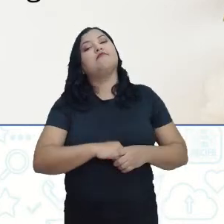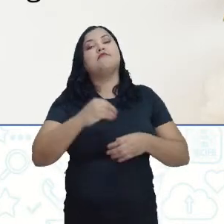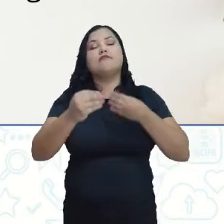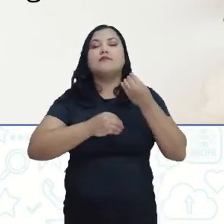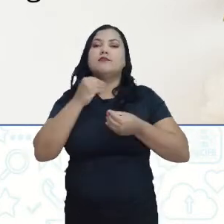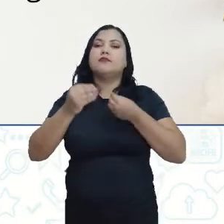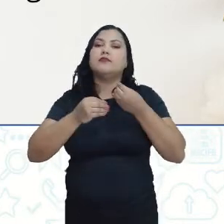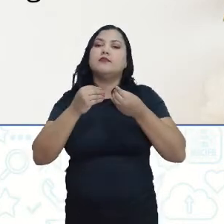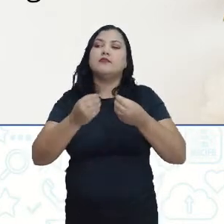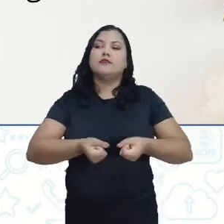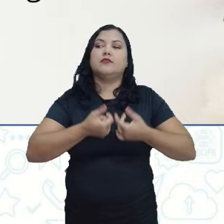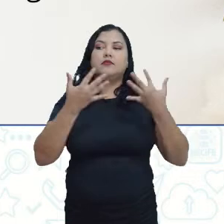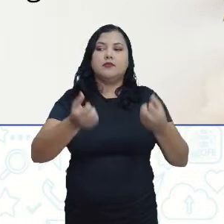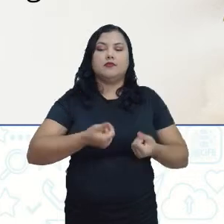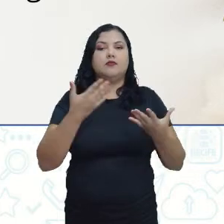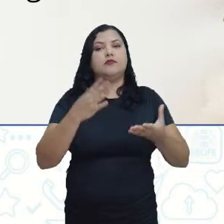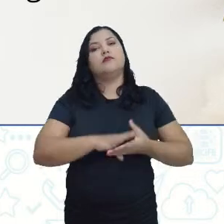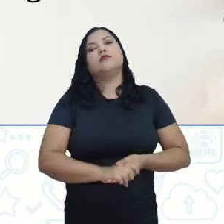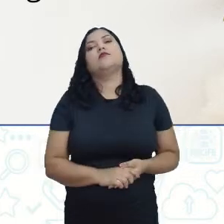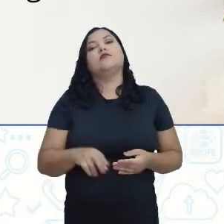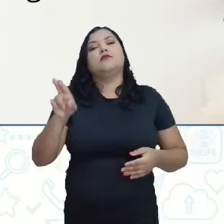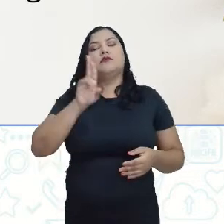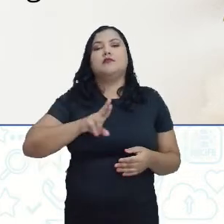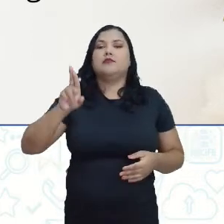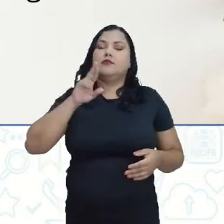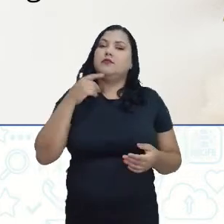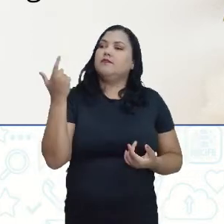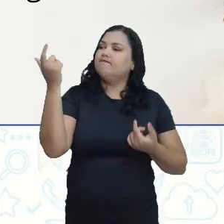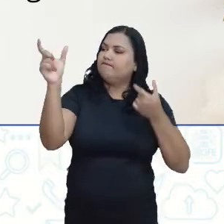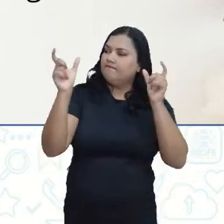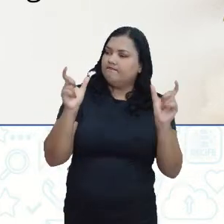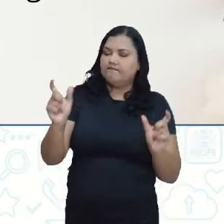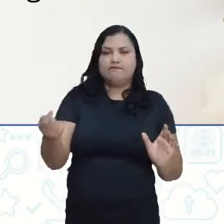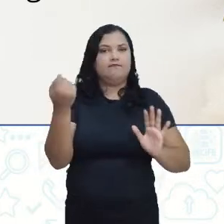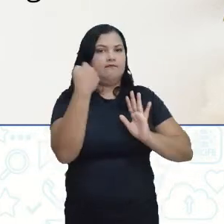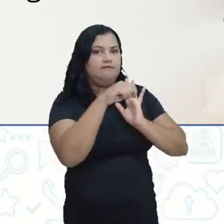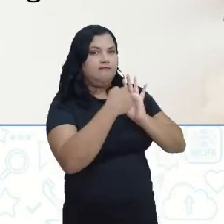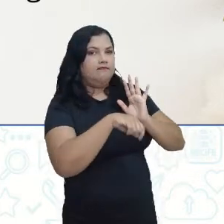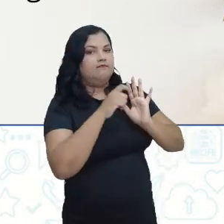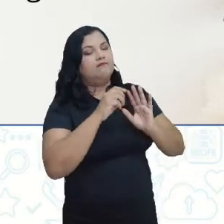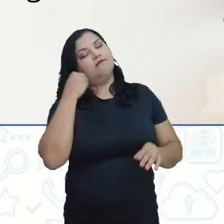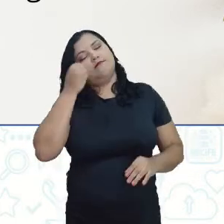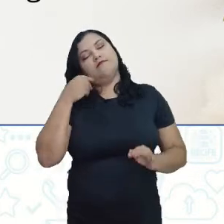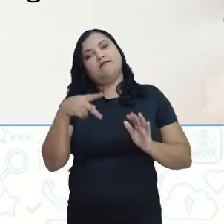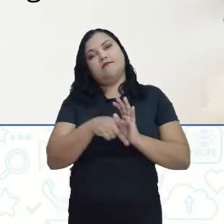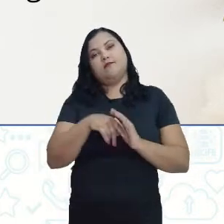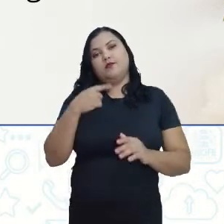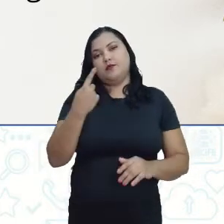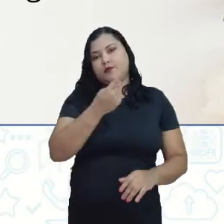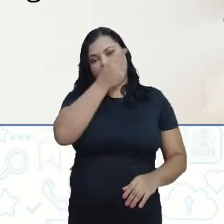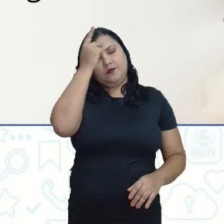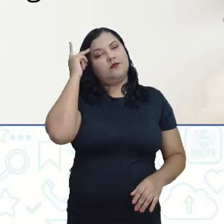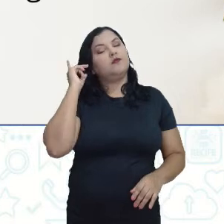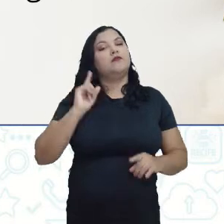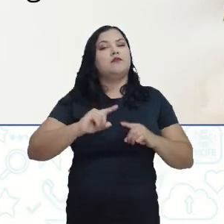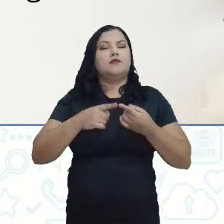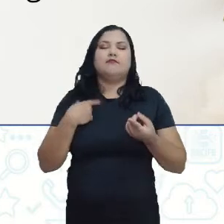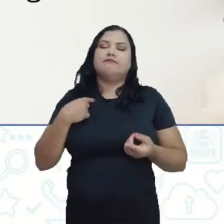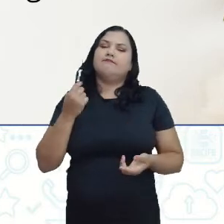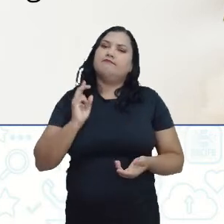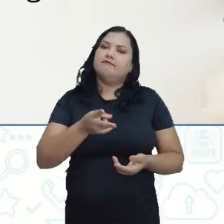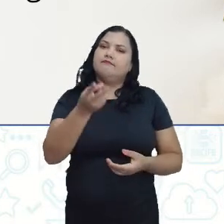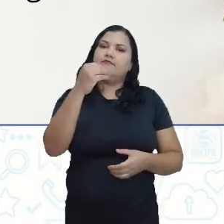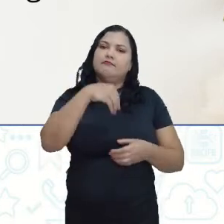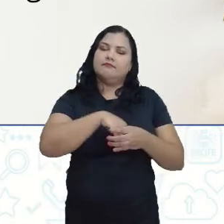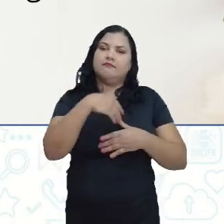do discurso, ou seja, através das palavras, da escrita, as experiências vividas, só que sempre marcadas no